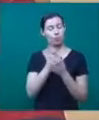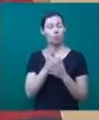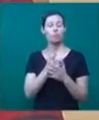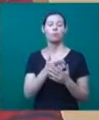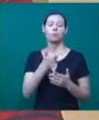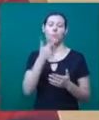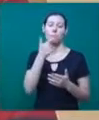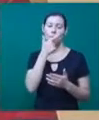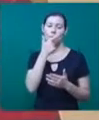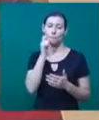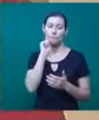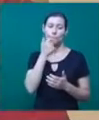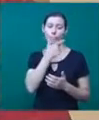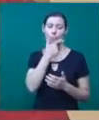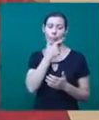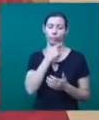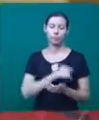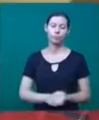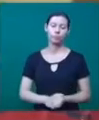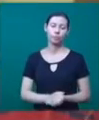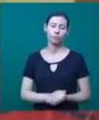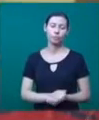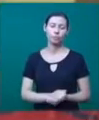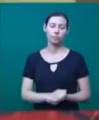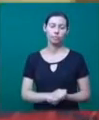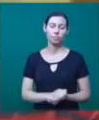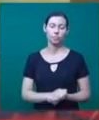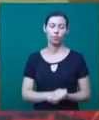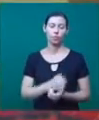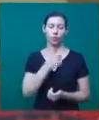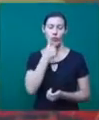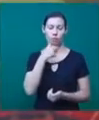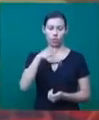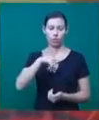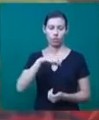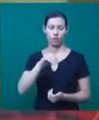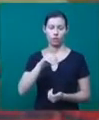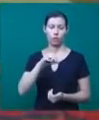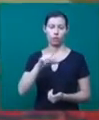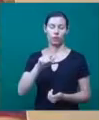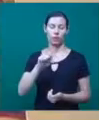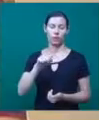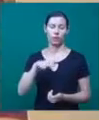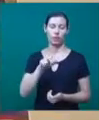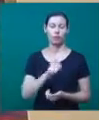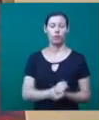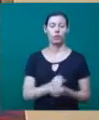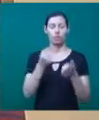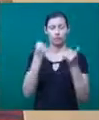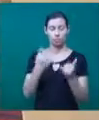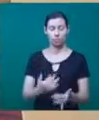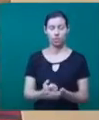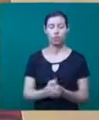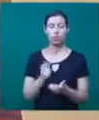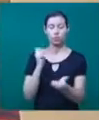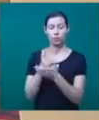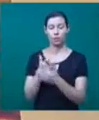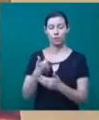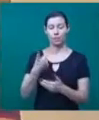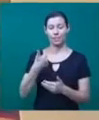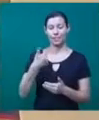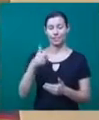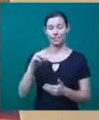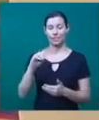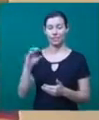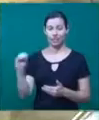de queijo ganha de todos os outros que a gente tem. Nicolau conta que costuma encomendar por mês cerca de 100 a 120 quilos